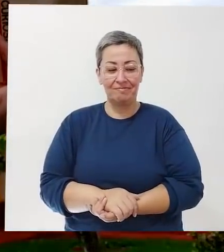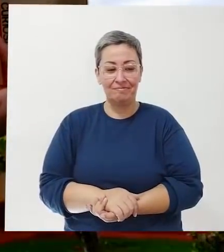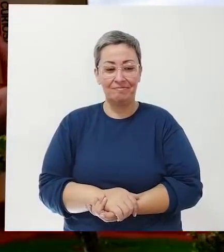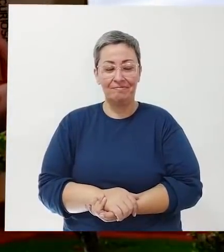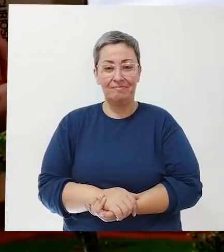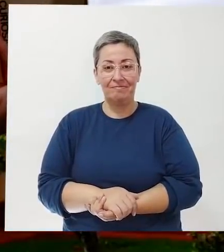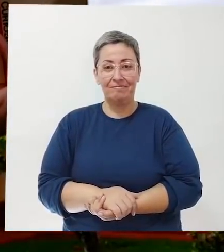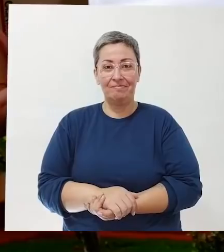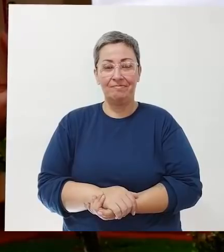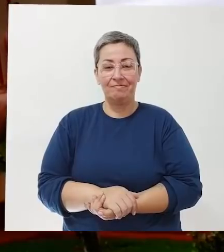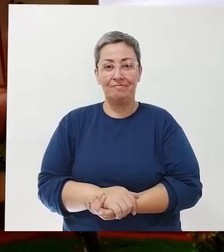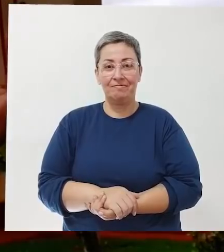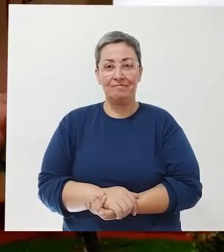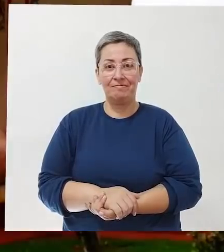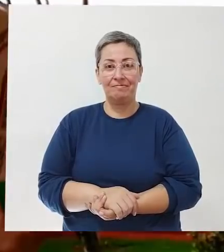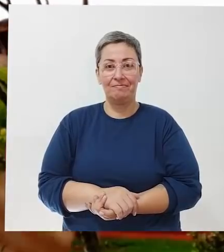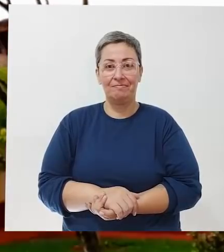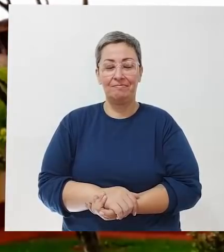mundo.